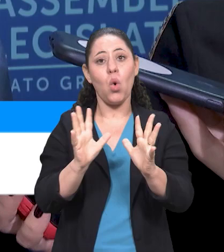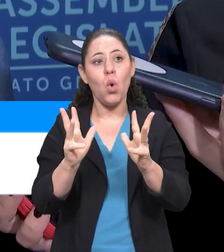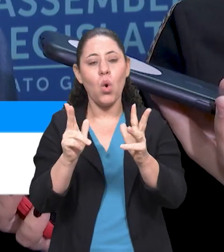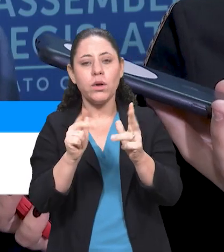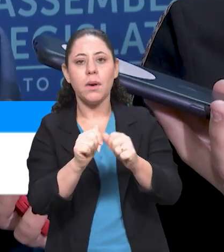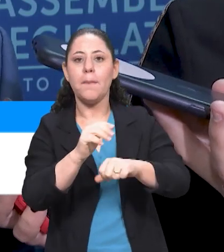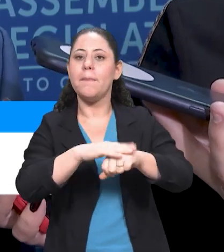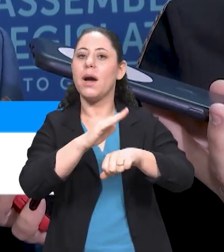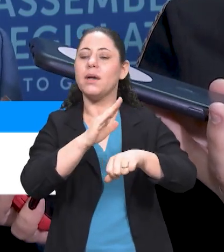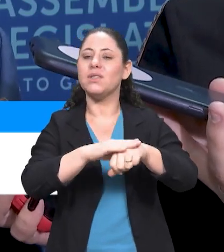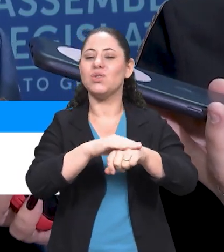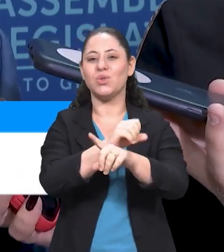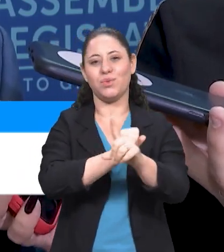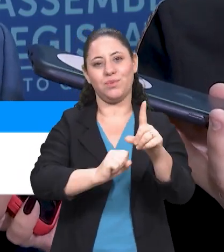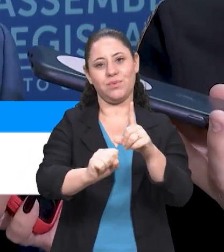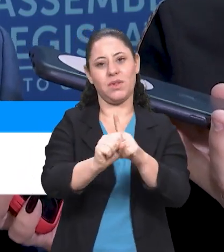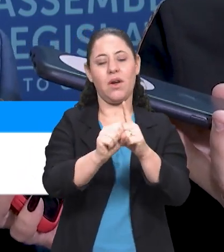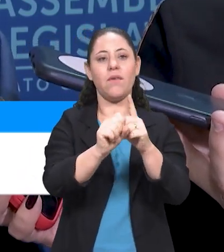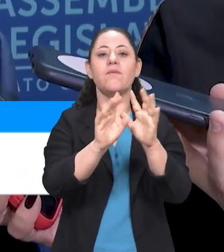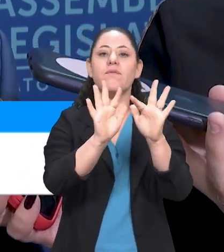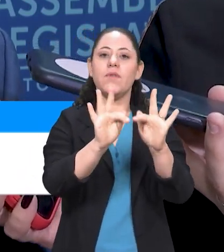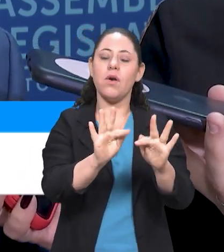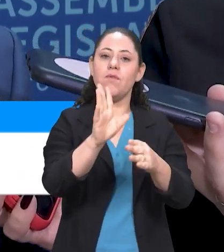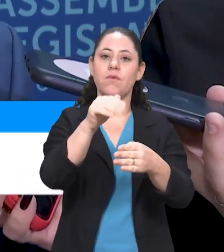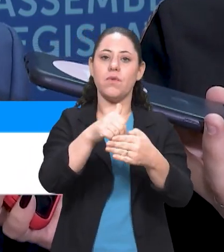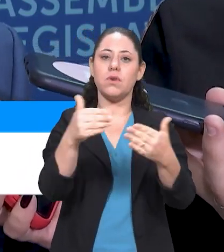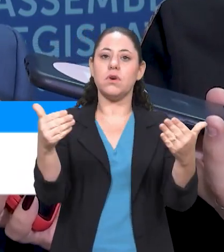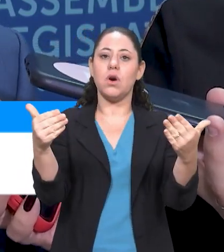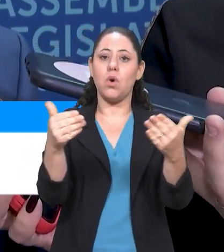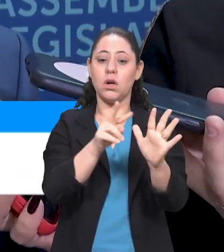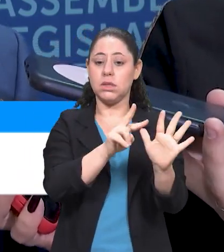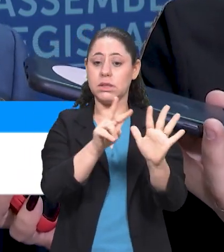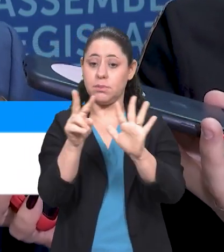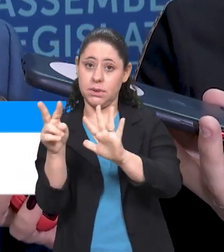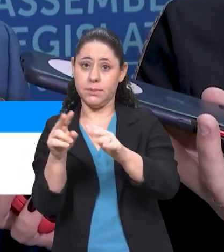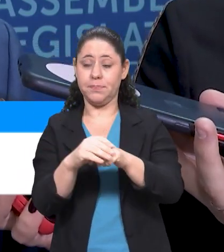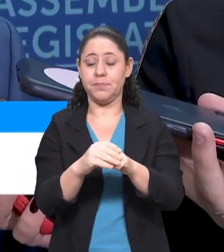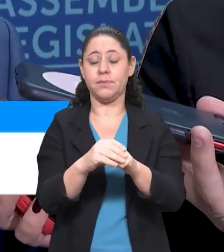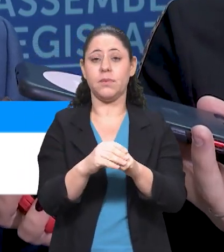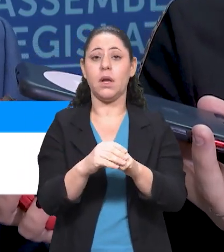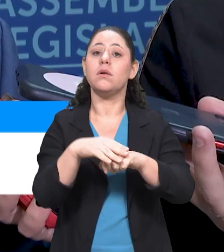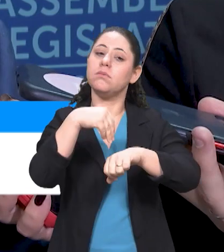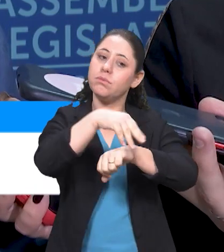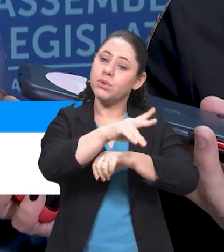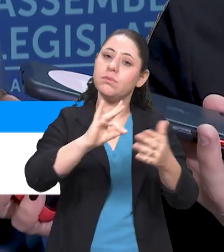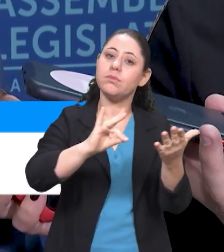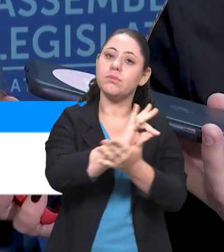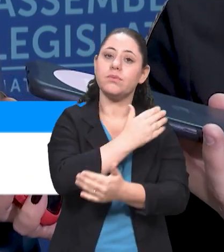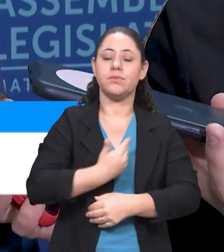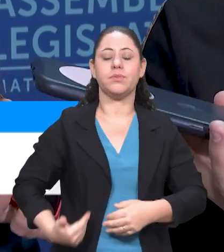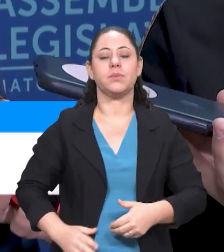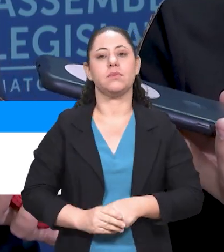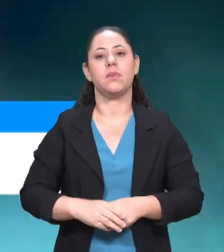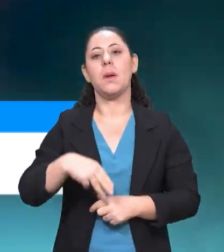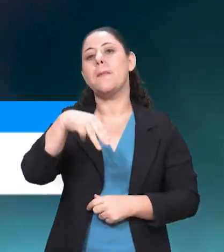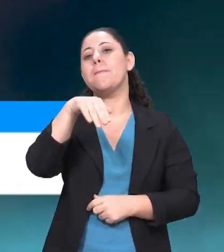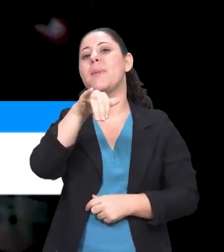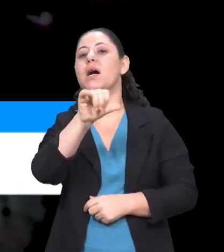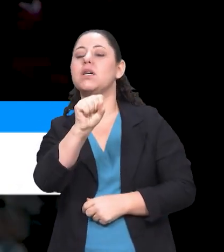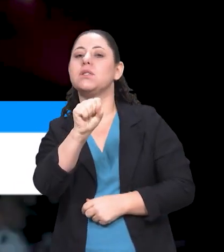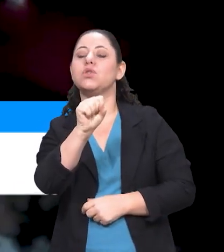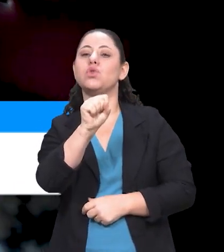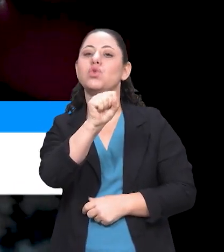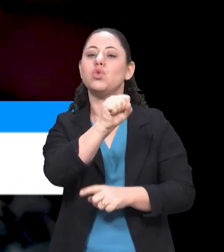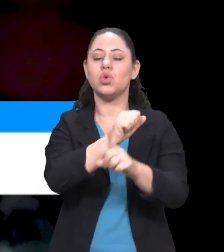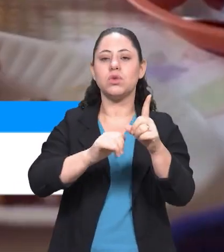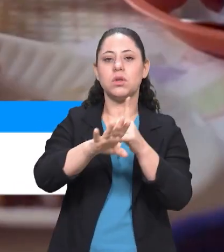as comissões eh o mais social ele está encerrando a votação agora essa semana já para encaminhar pro governo o mais